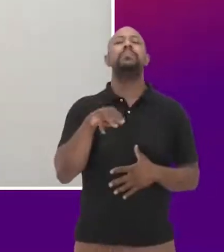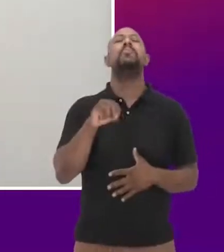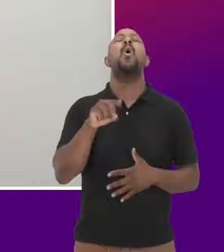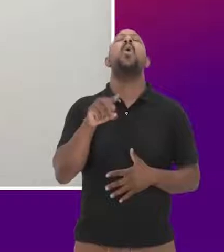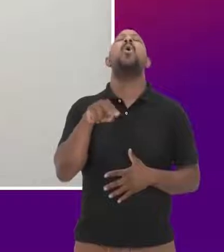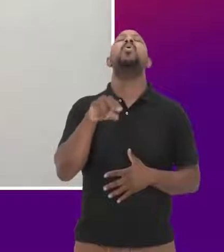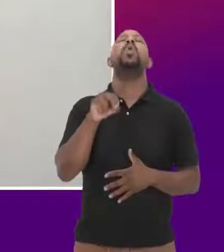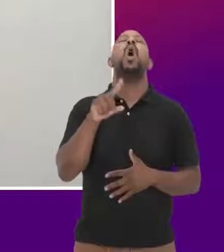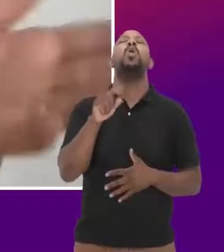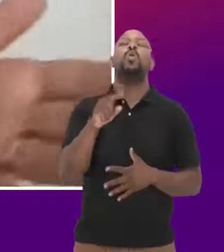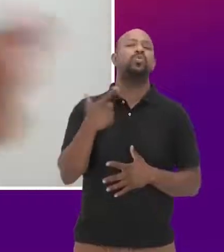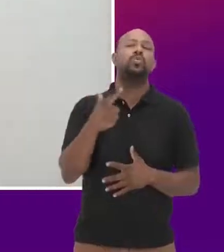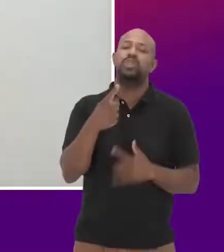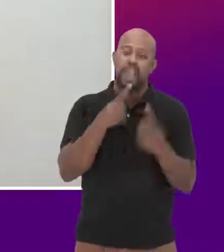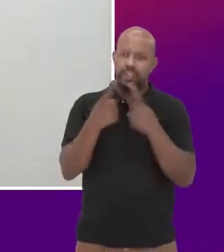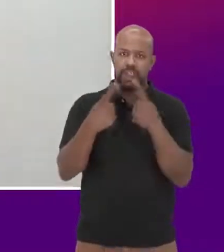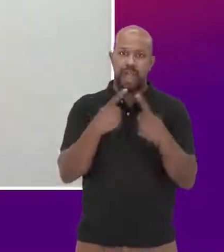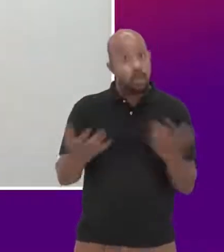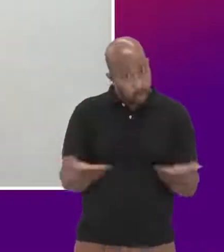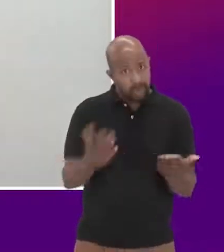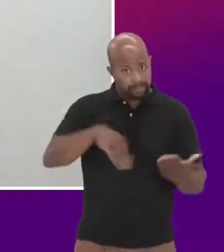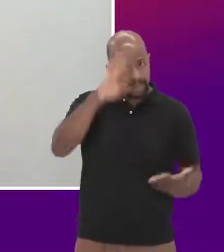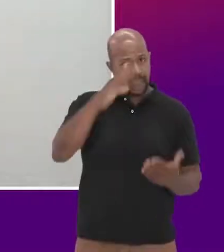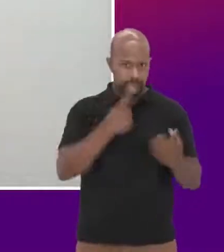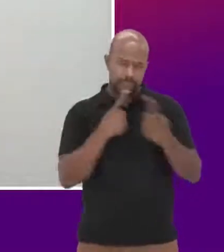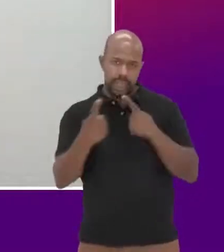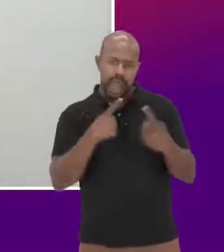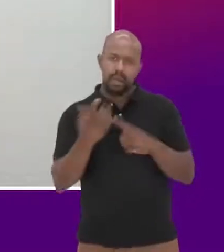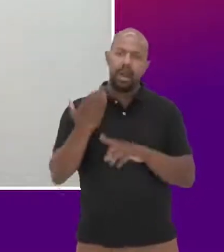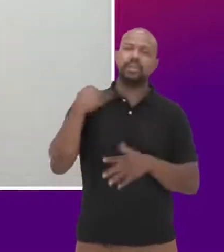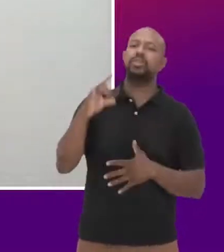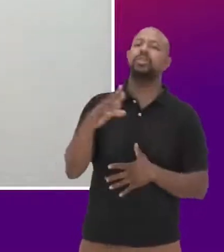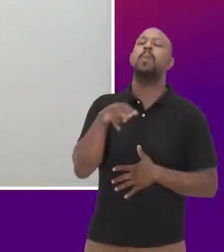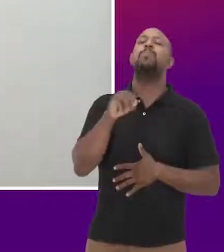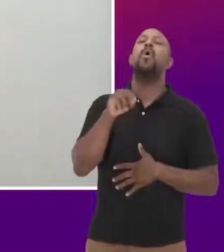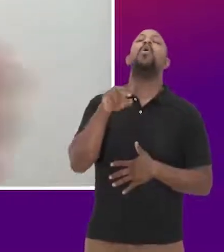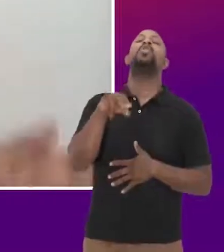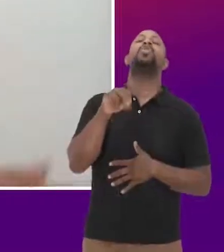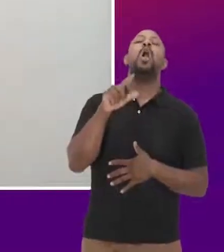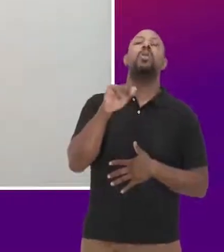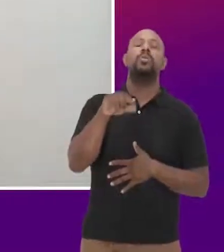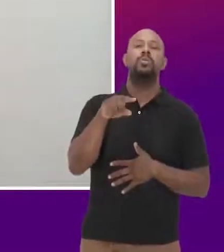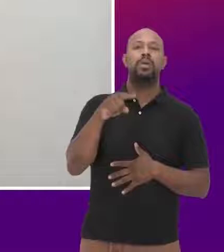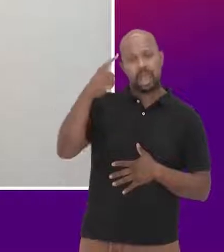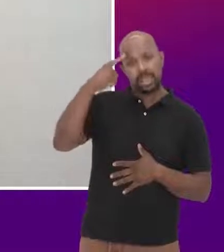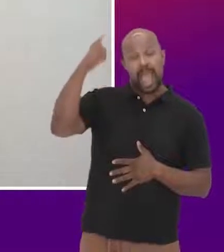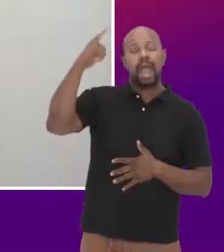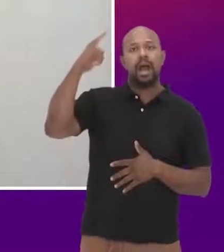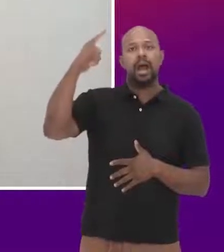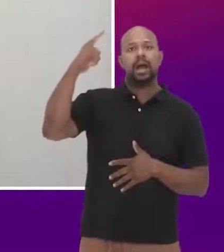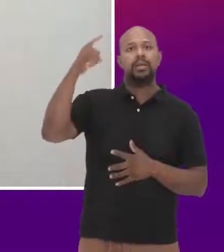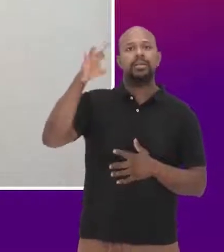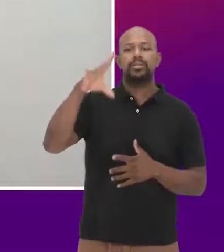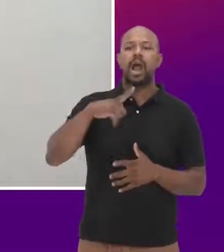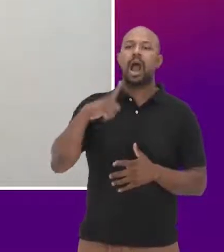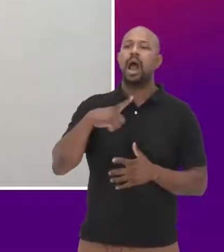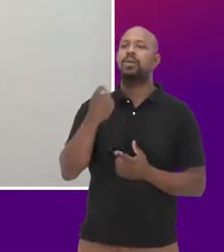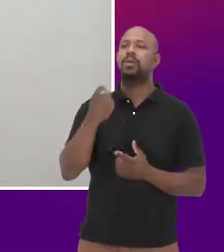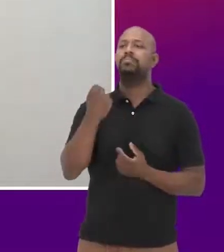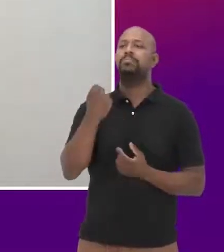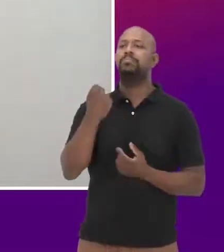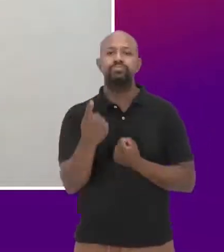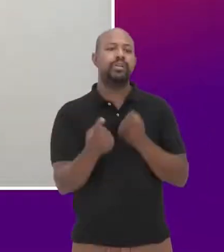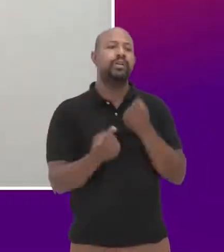monólogo do que de diálogo, que é hoje, a grande ideia se restringia a